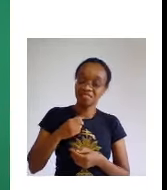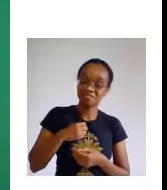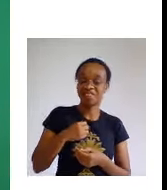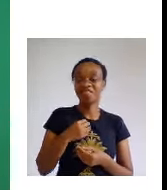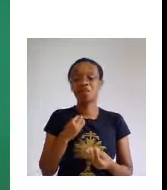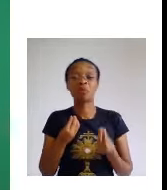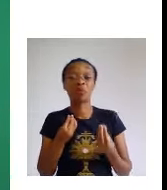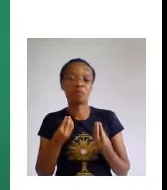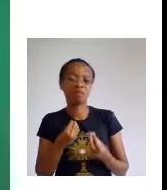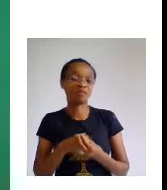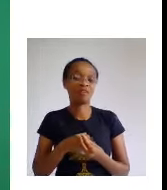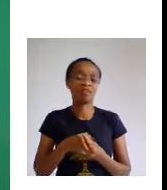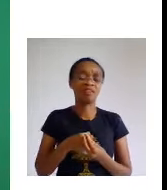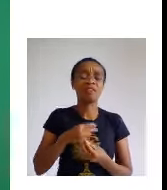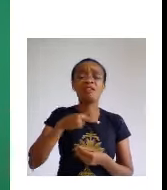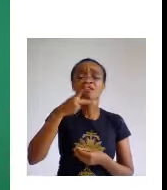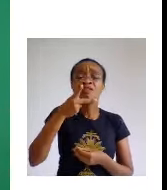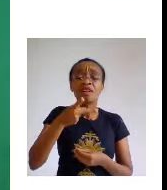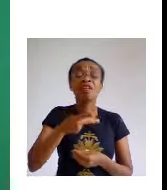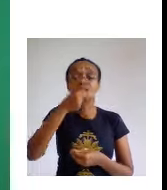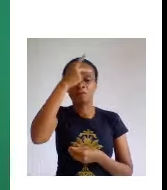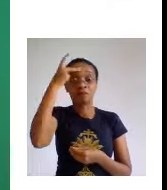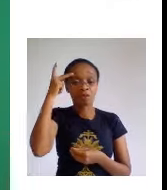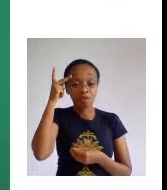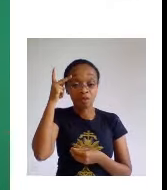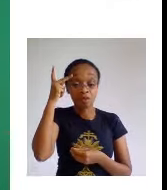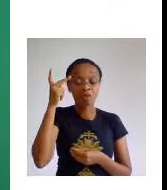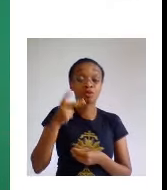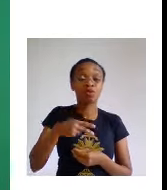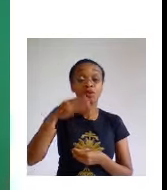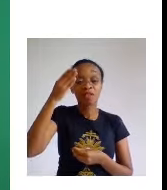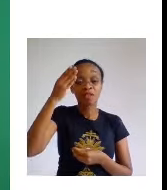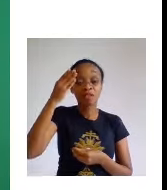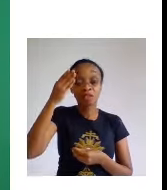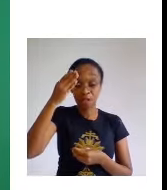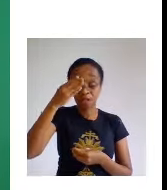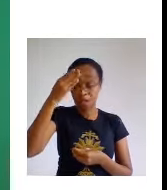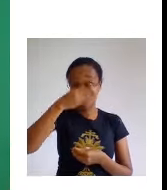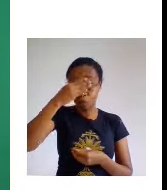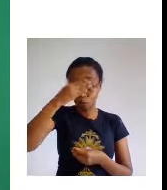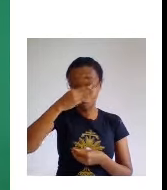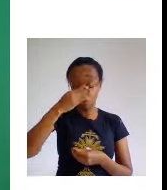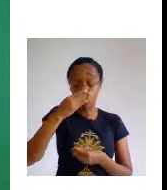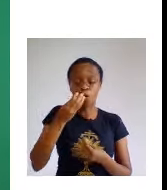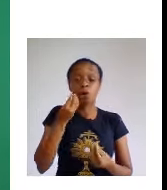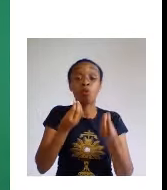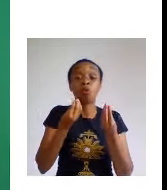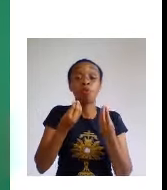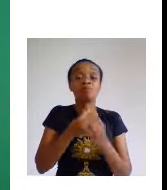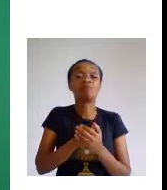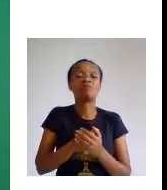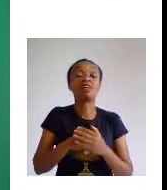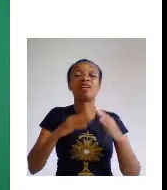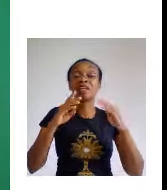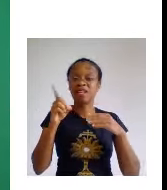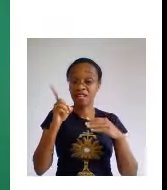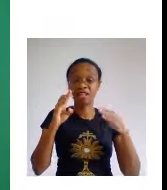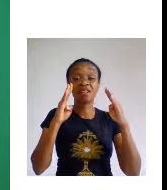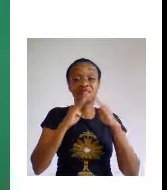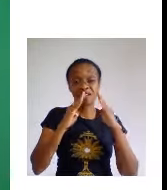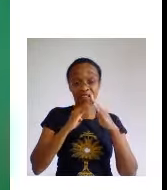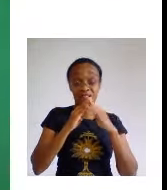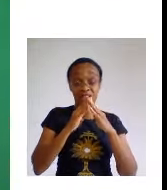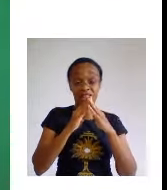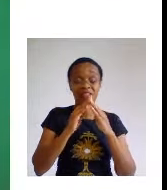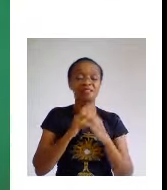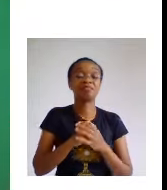com uma estampa de um desenho do planeta Terra. Falo da minha casa, né? Atrás